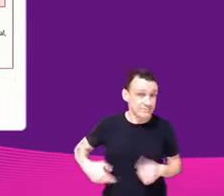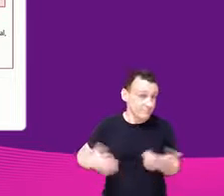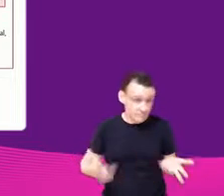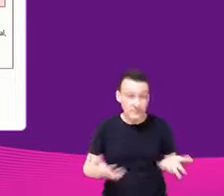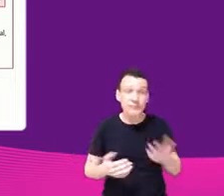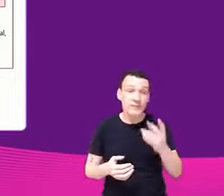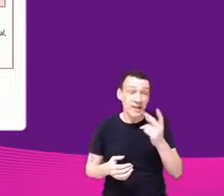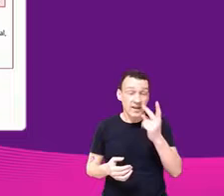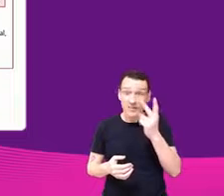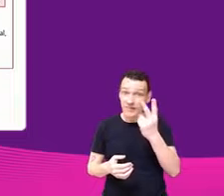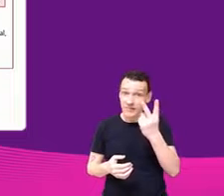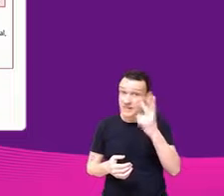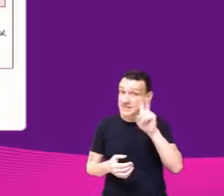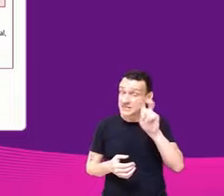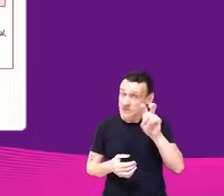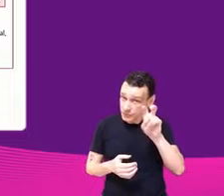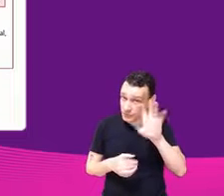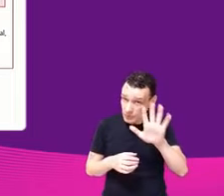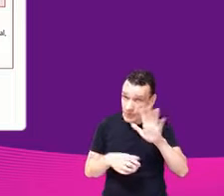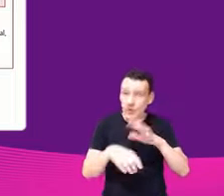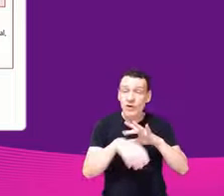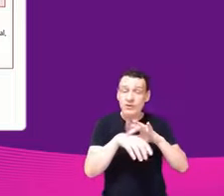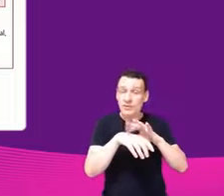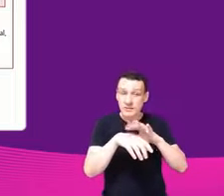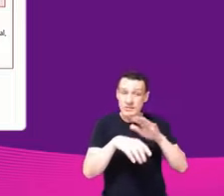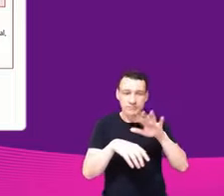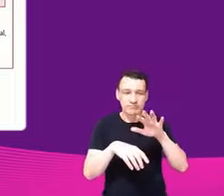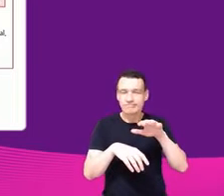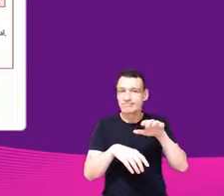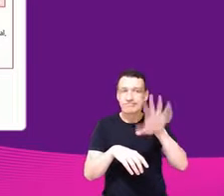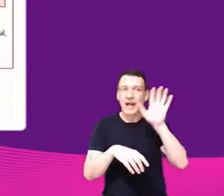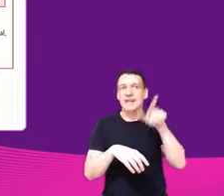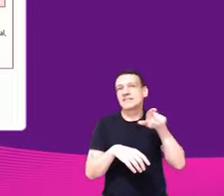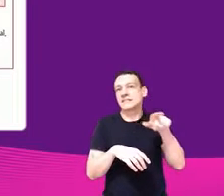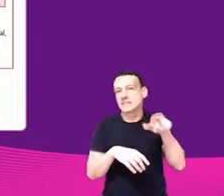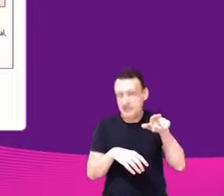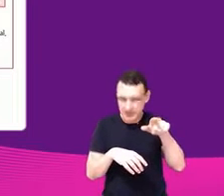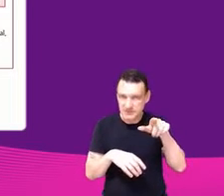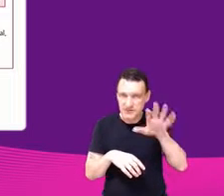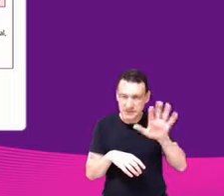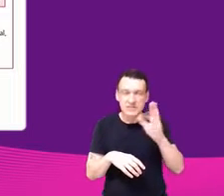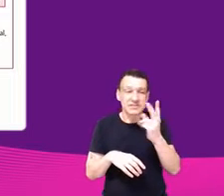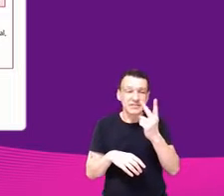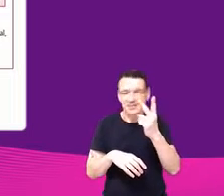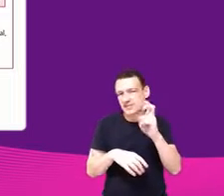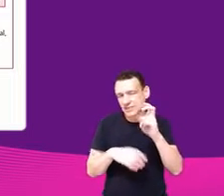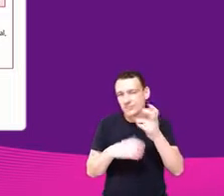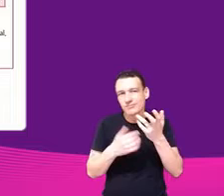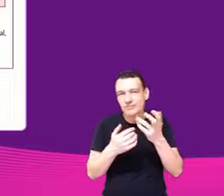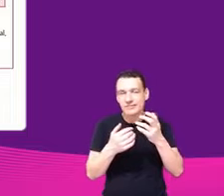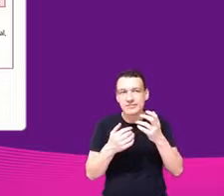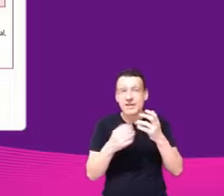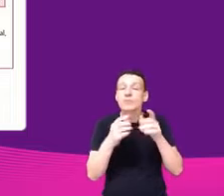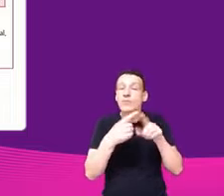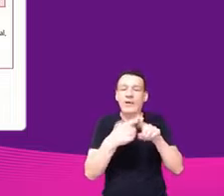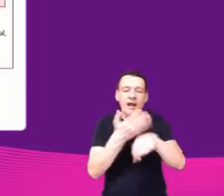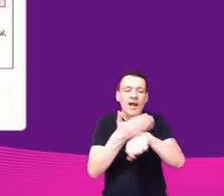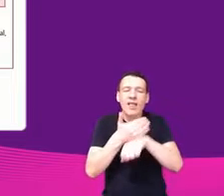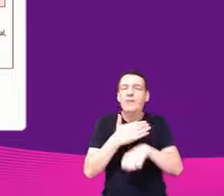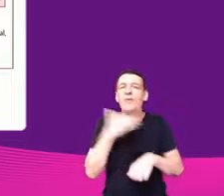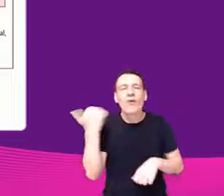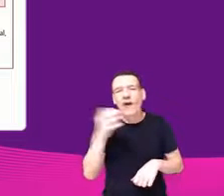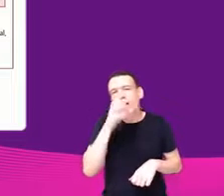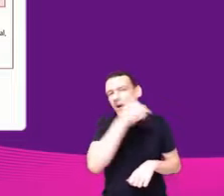mais importante, causando perda de anos de vida para a população, para número 21